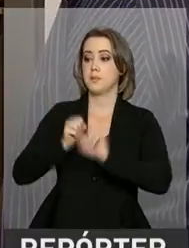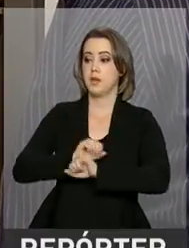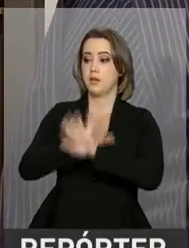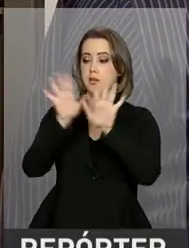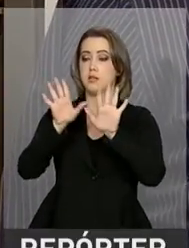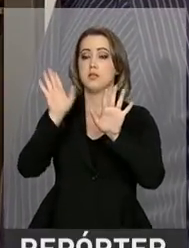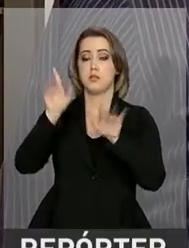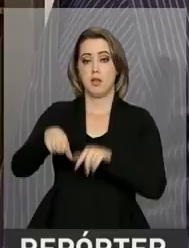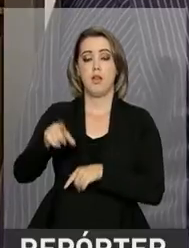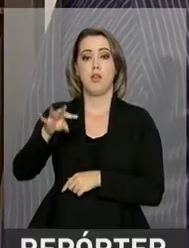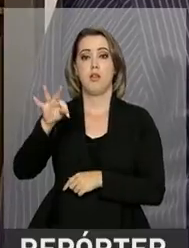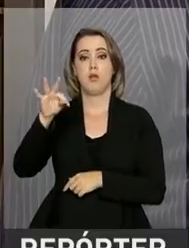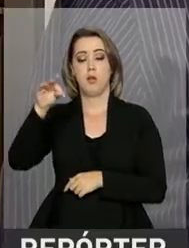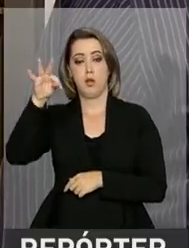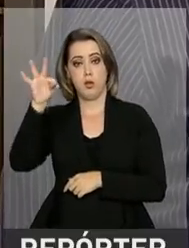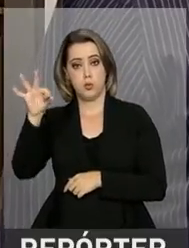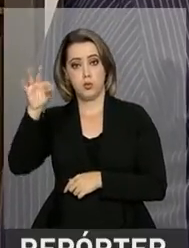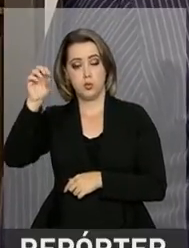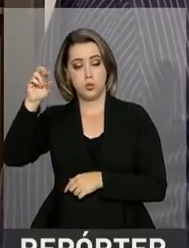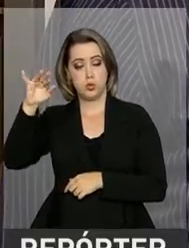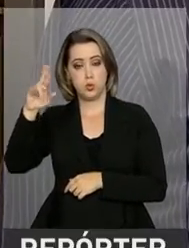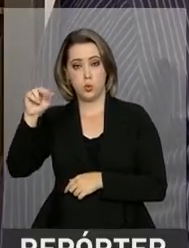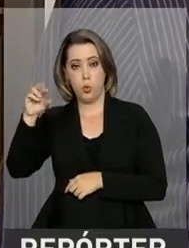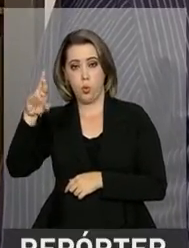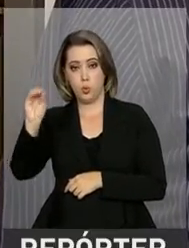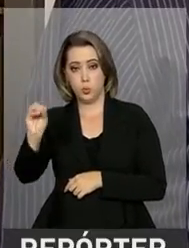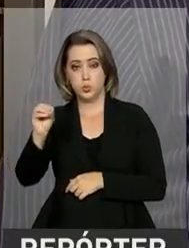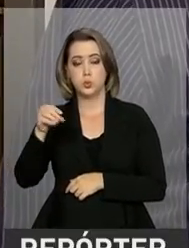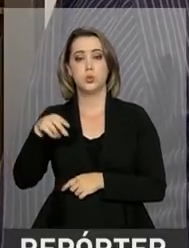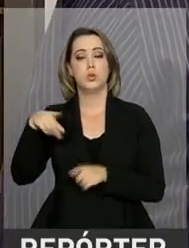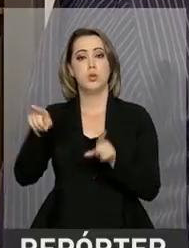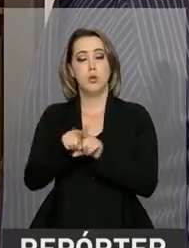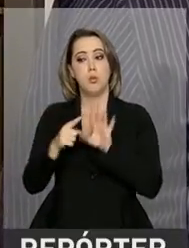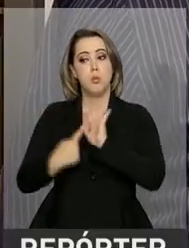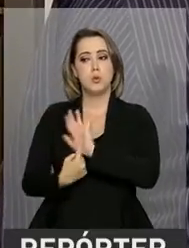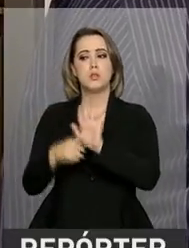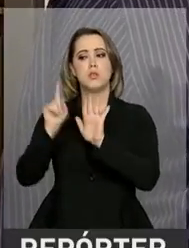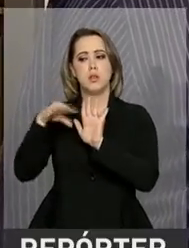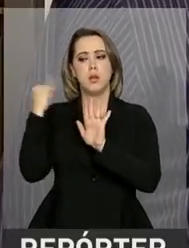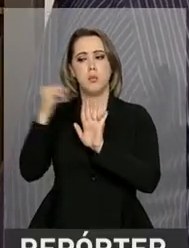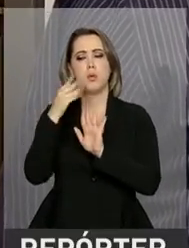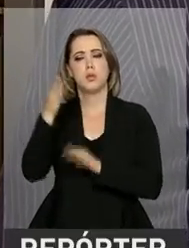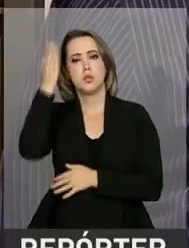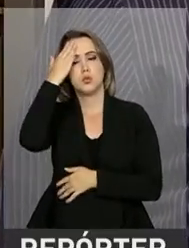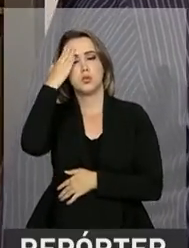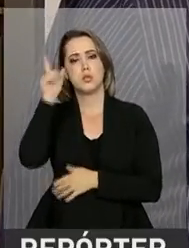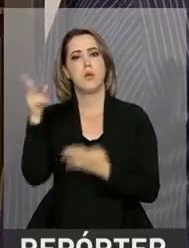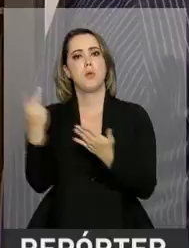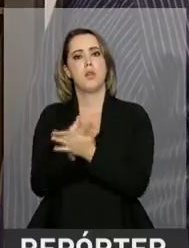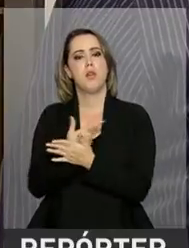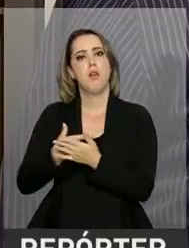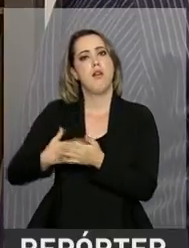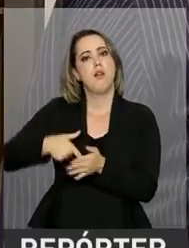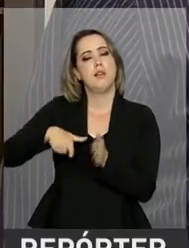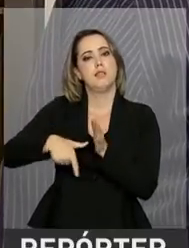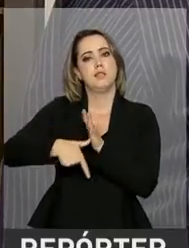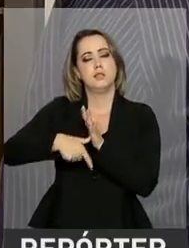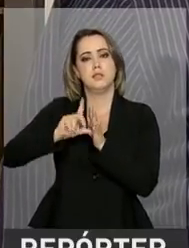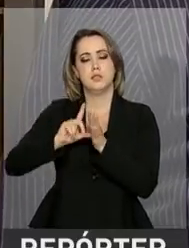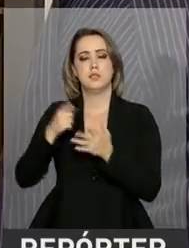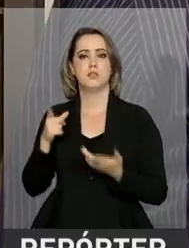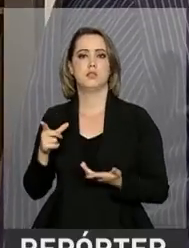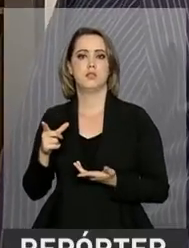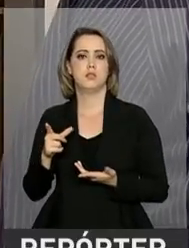Tesouro, de novo, mostrando o quão importante para o cidadão ter acesso a essas informações que antes haviam